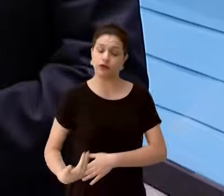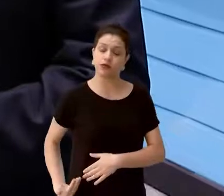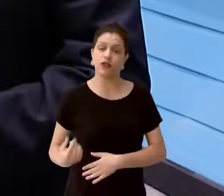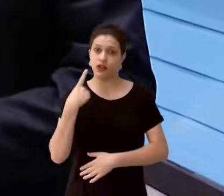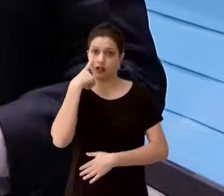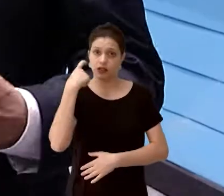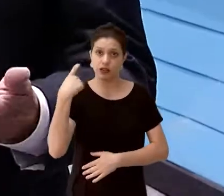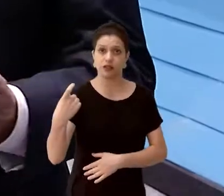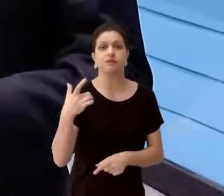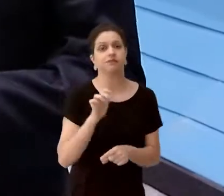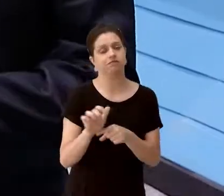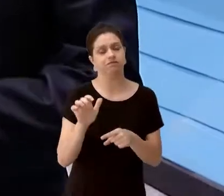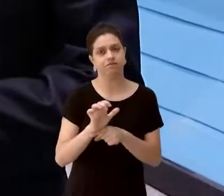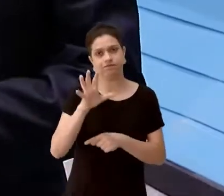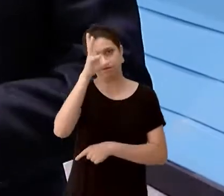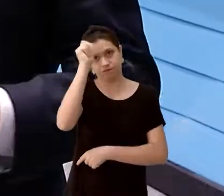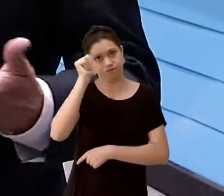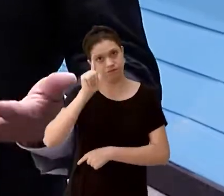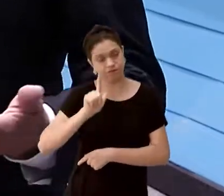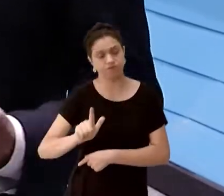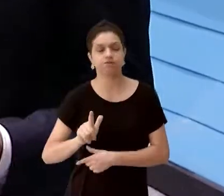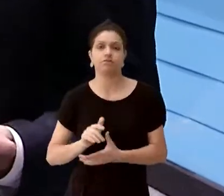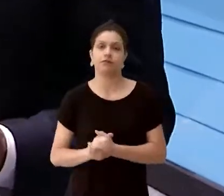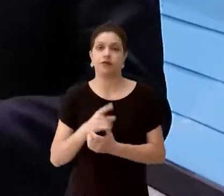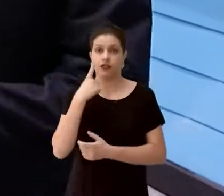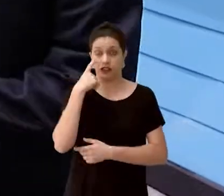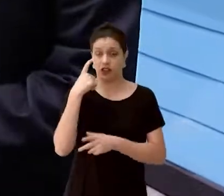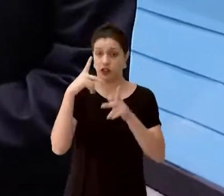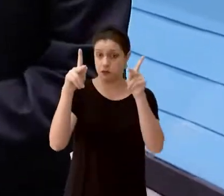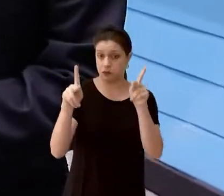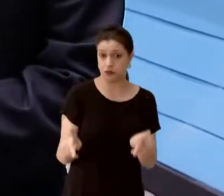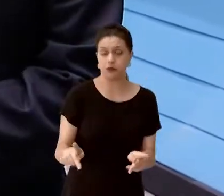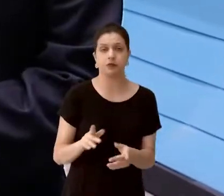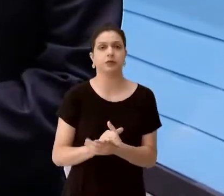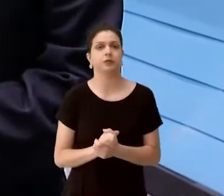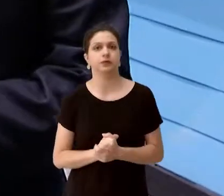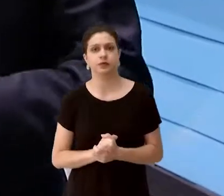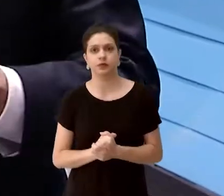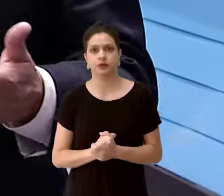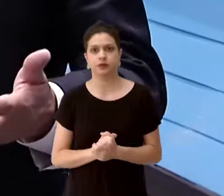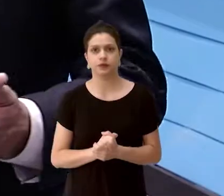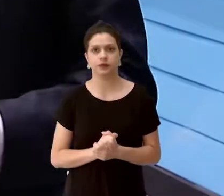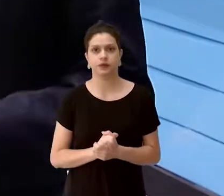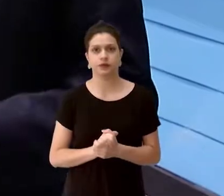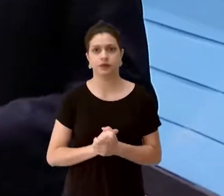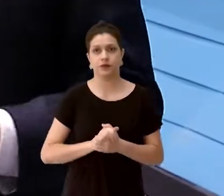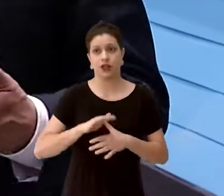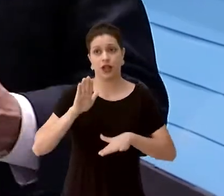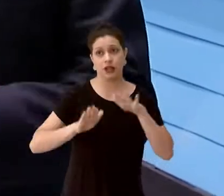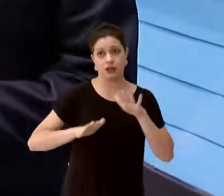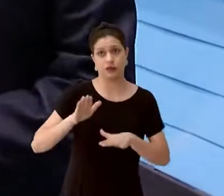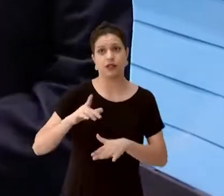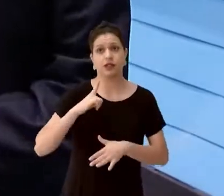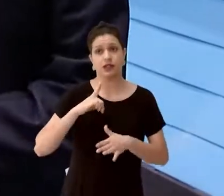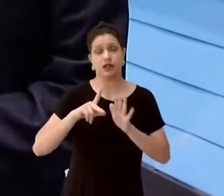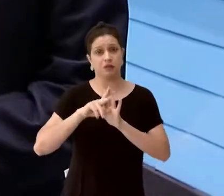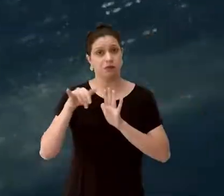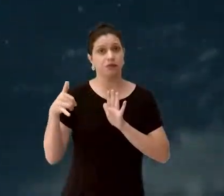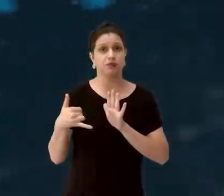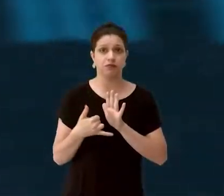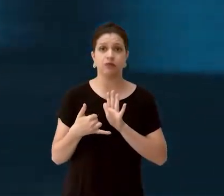de Mato Grosso do Sul, de interesse público. Nem sempre são projetos populares, porque quem governa tem que saber que tem que